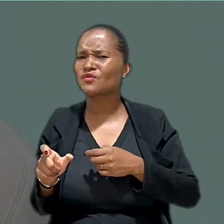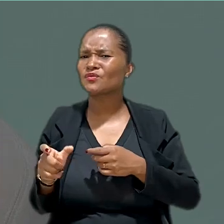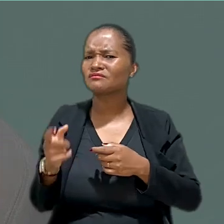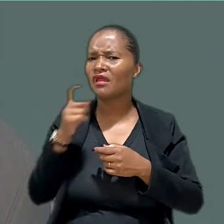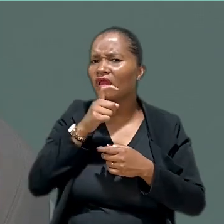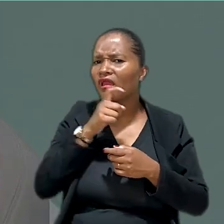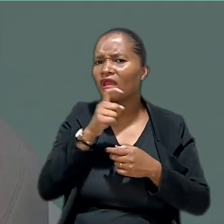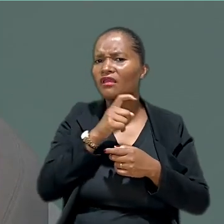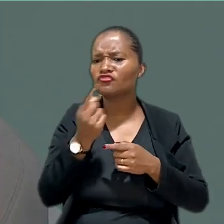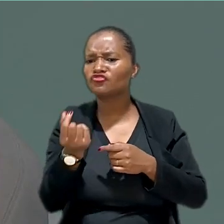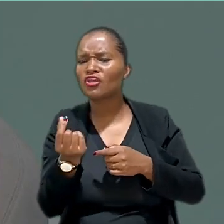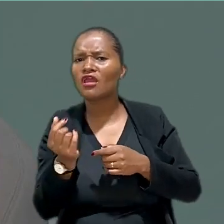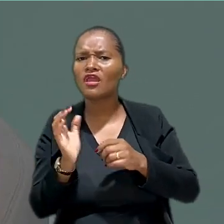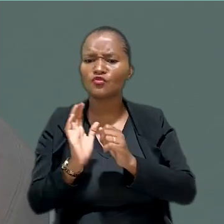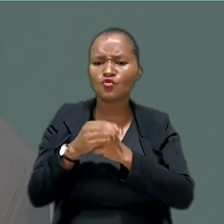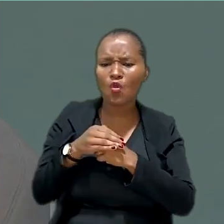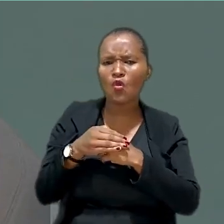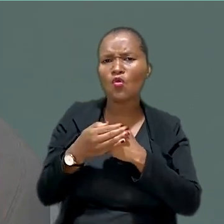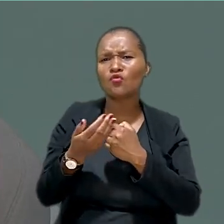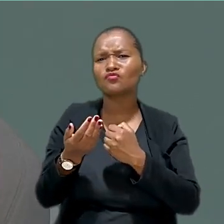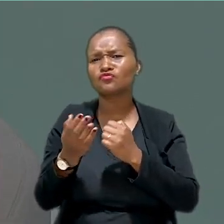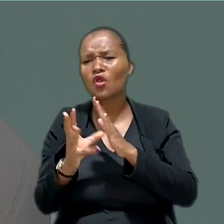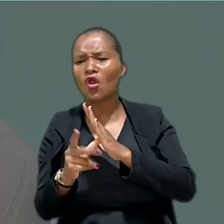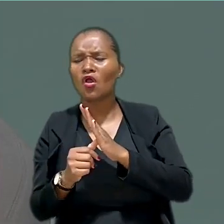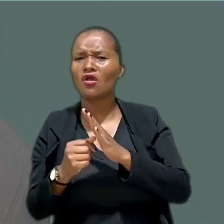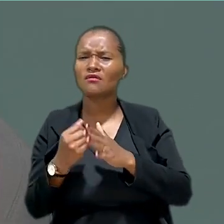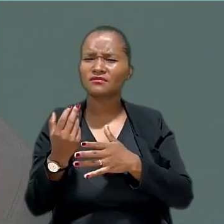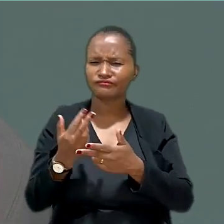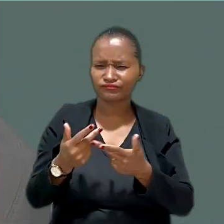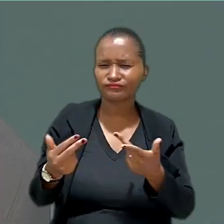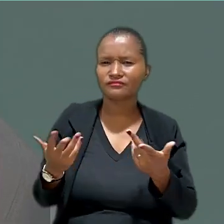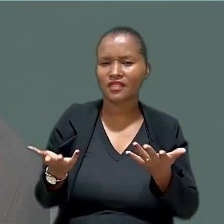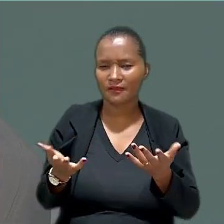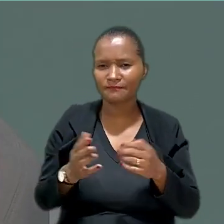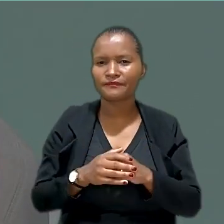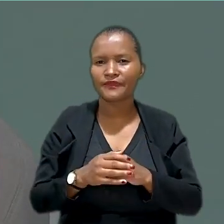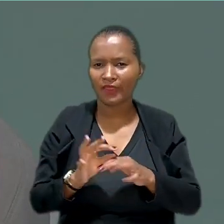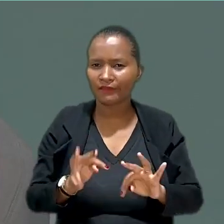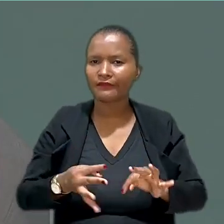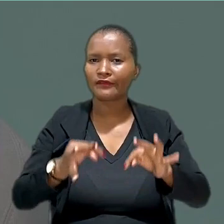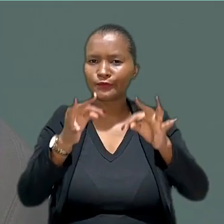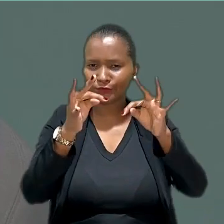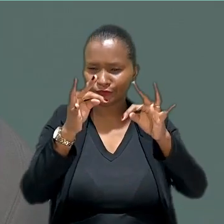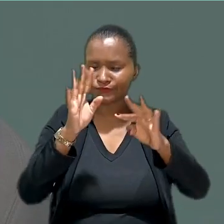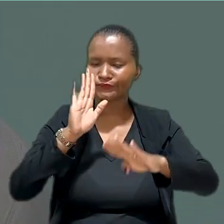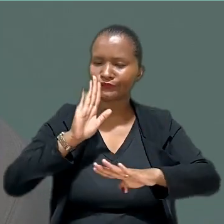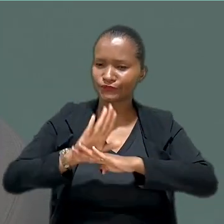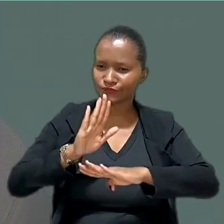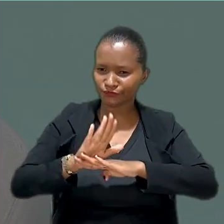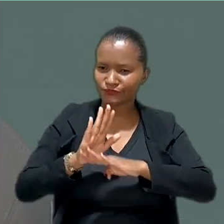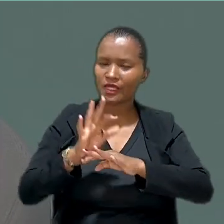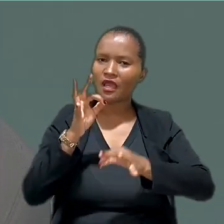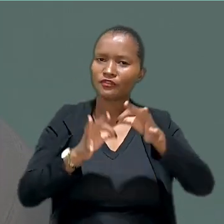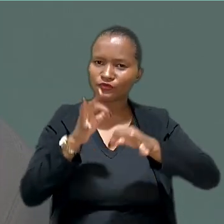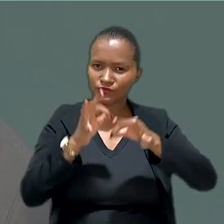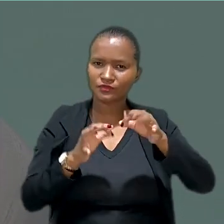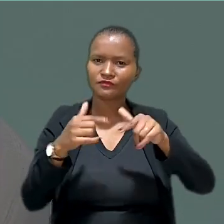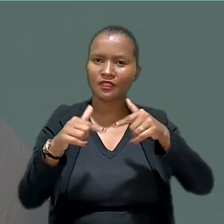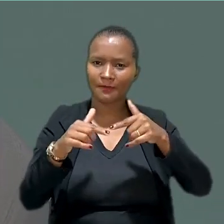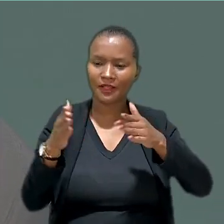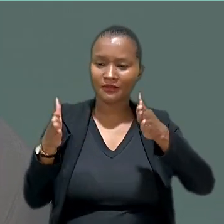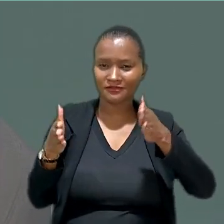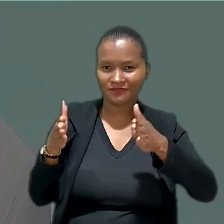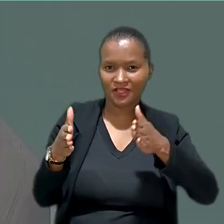de patrimônio, ocultação de capital, enfim, fraude à execução. Então, a tecnologia é uma grande aliada do juiz do trabalho na